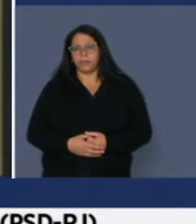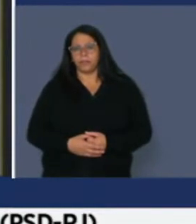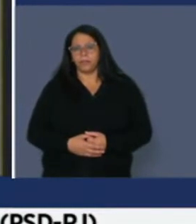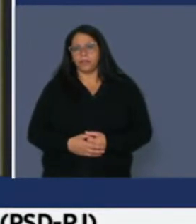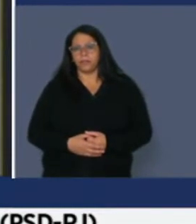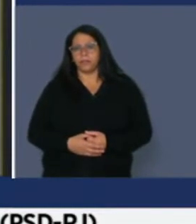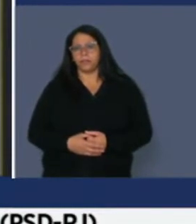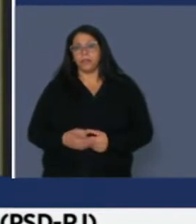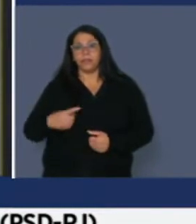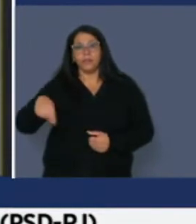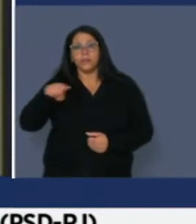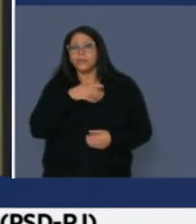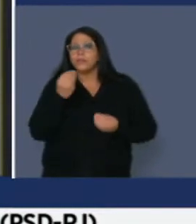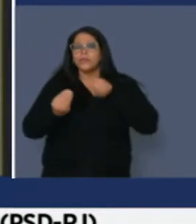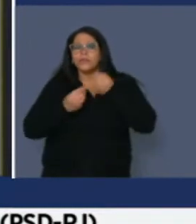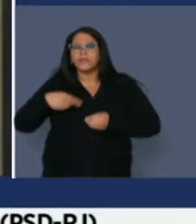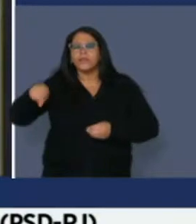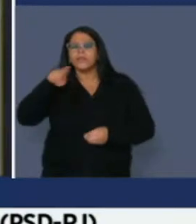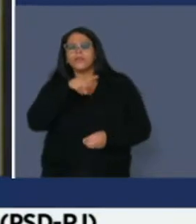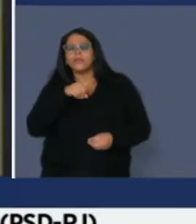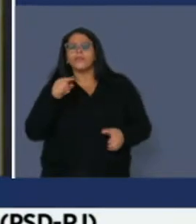Como vocês estariam